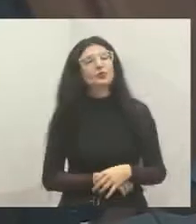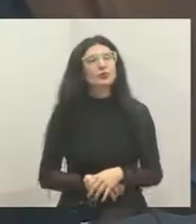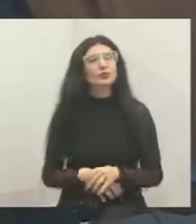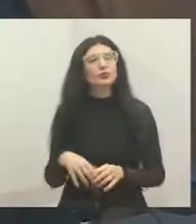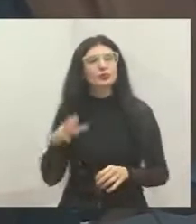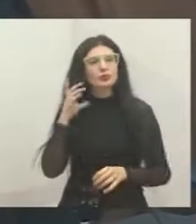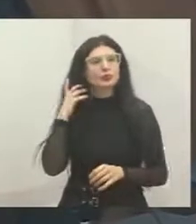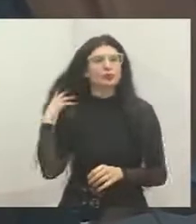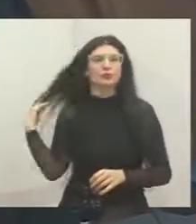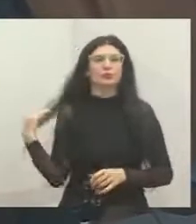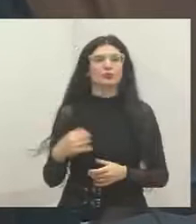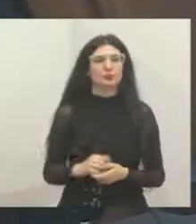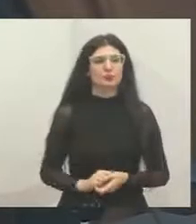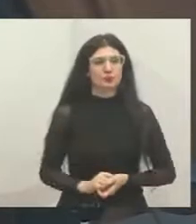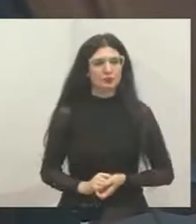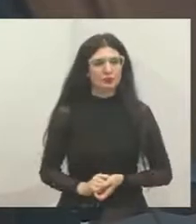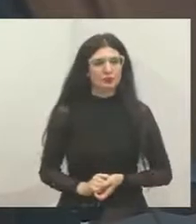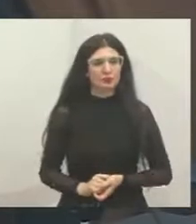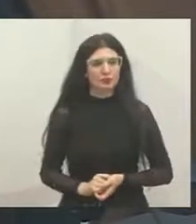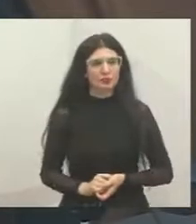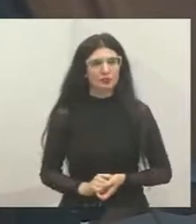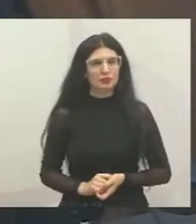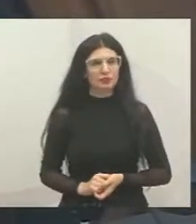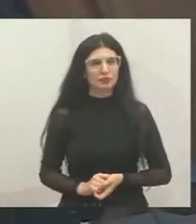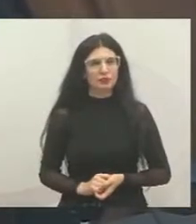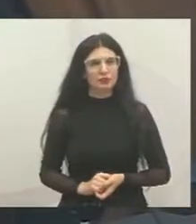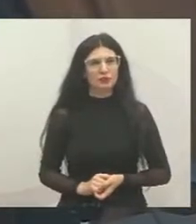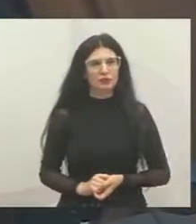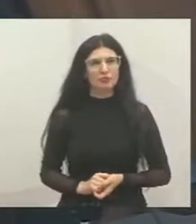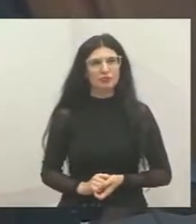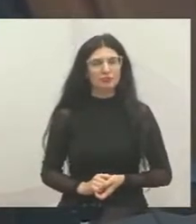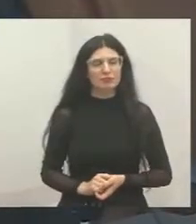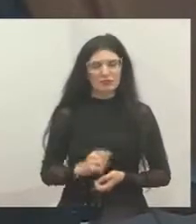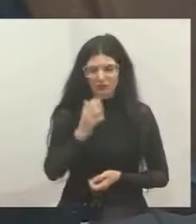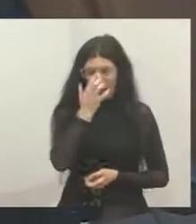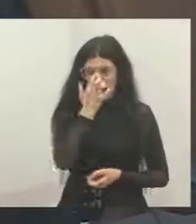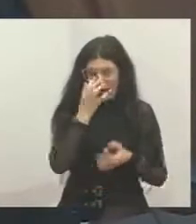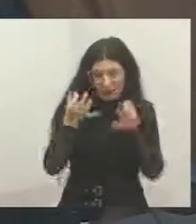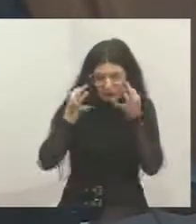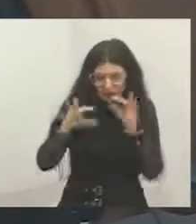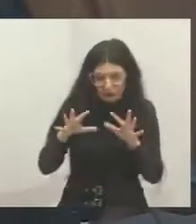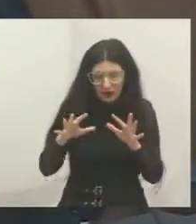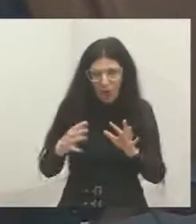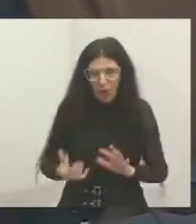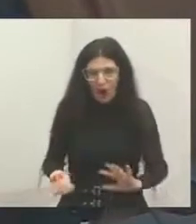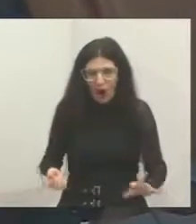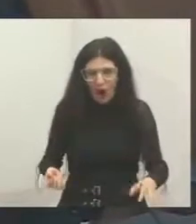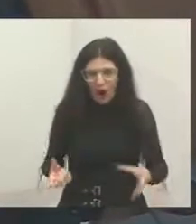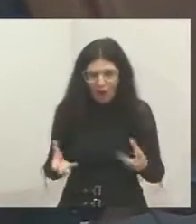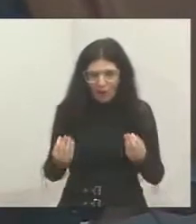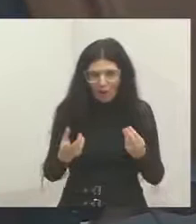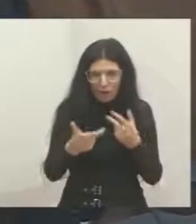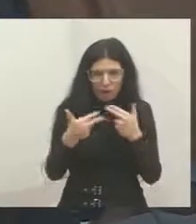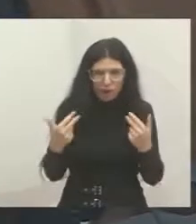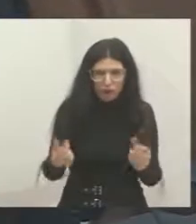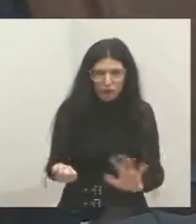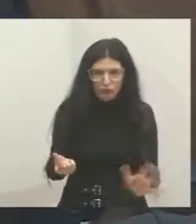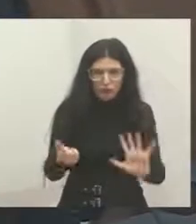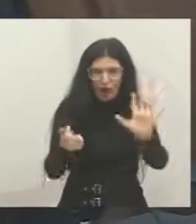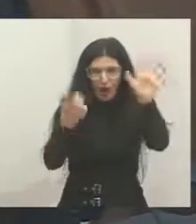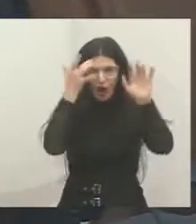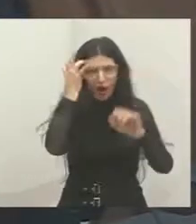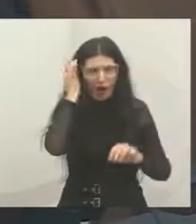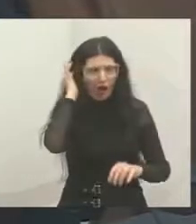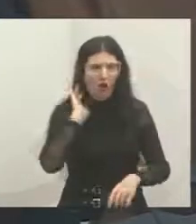Aí a gente não consegue ver, o que chama atenção é o valor, e, assim, material de consumo. Peraí, mas se